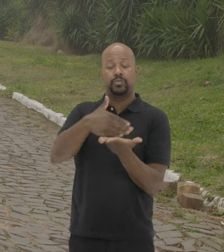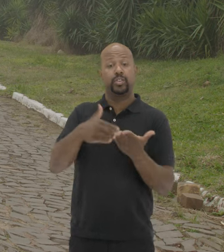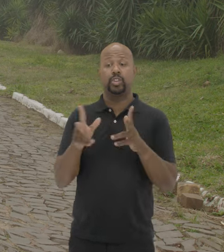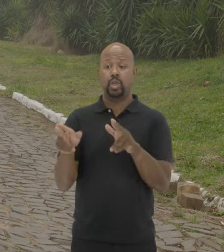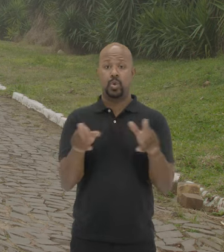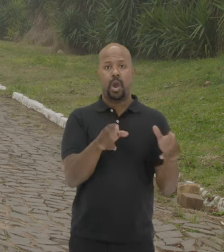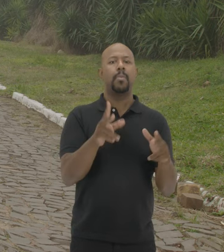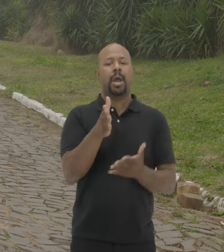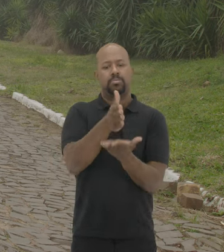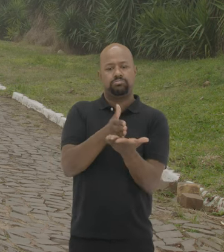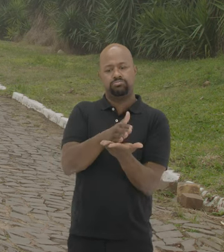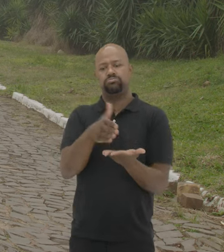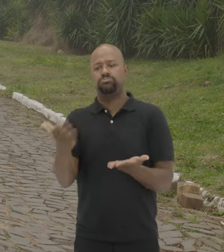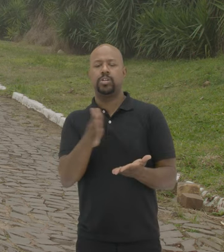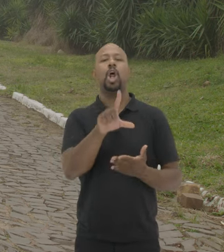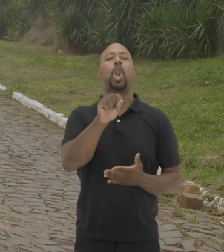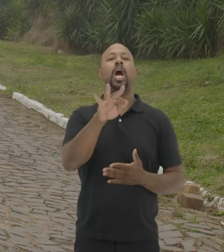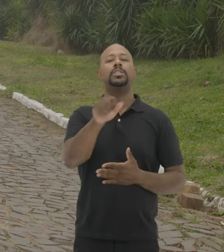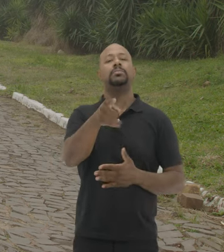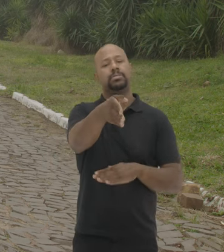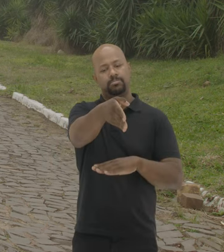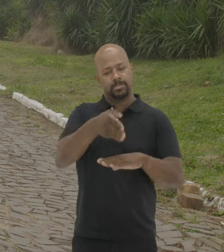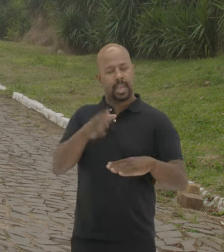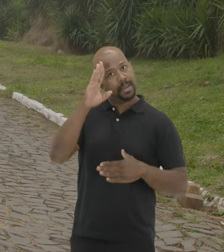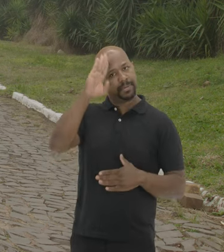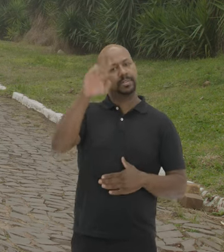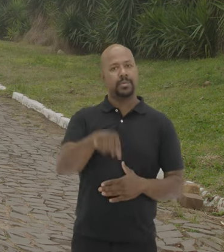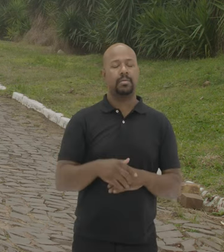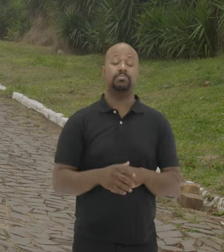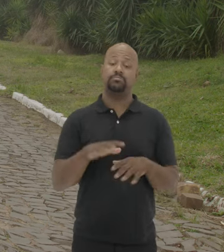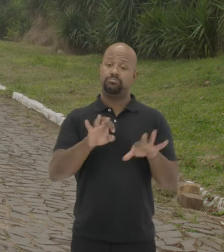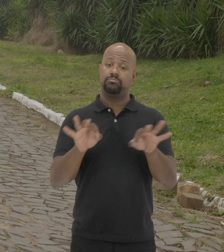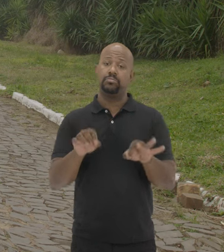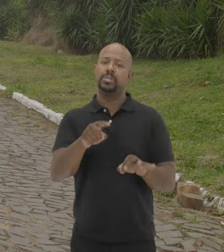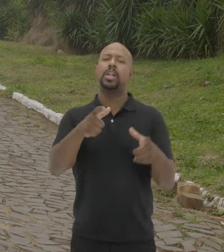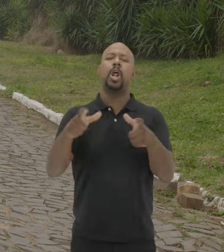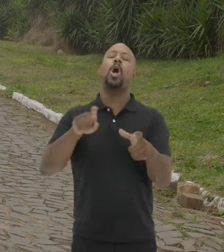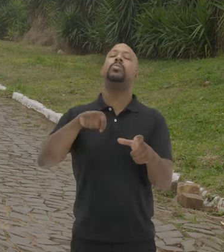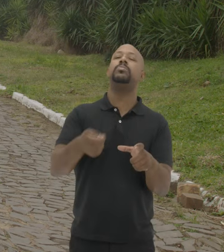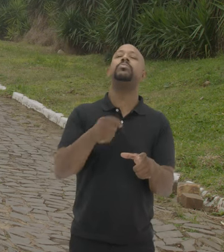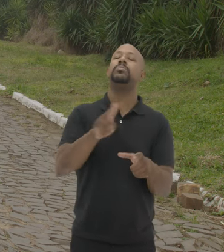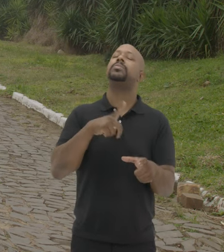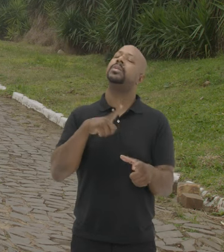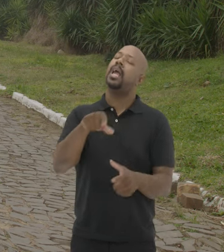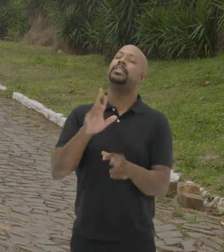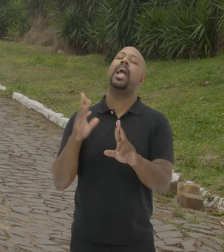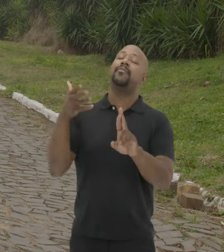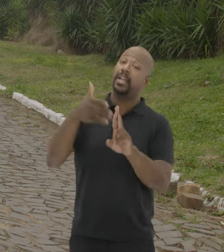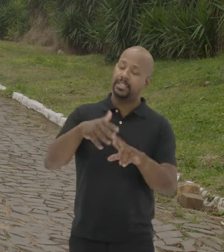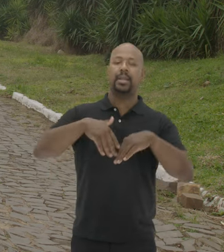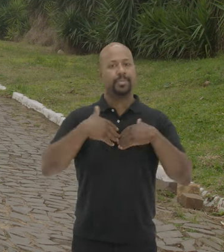divididos de maneira igual para os dois lados com lotes a partir dessa linha principal. A denominação dessas localidades segue